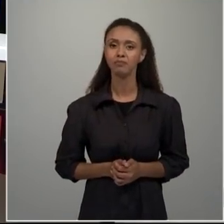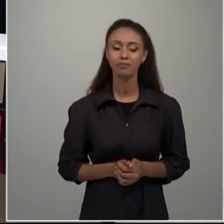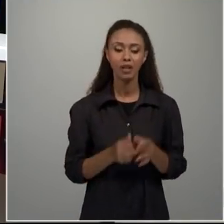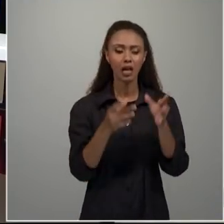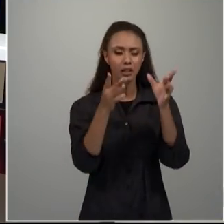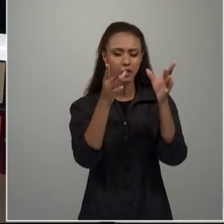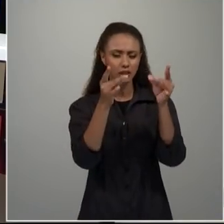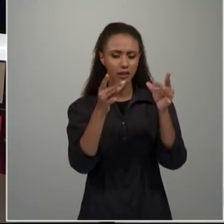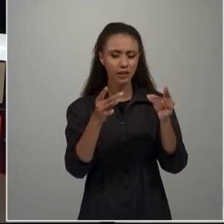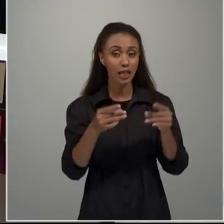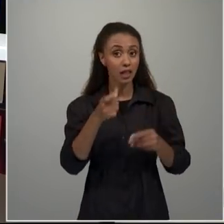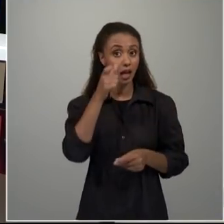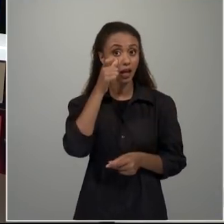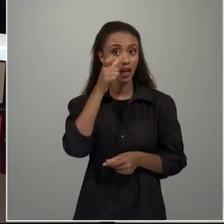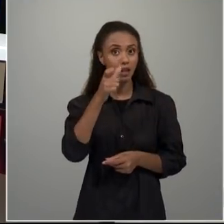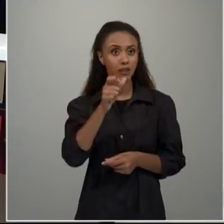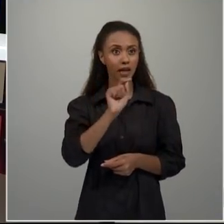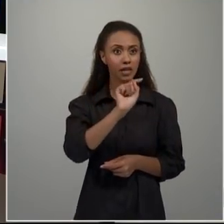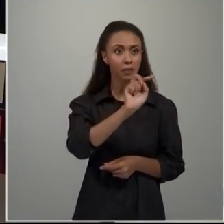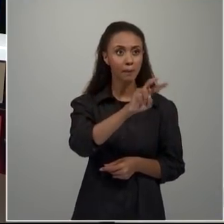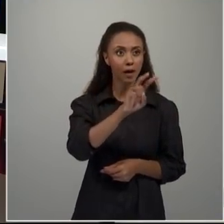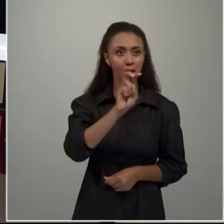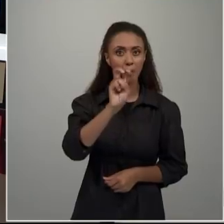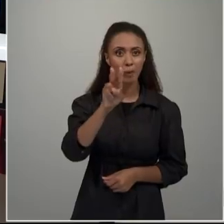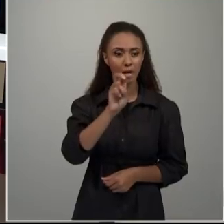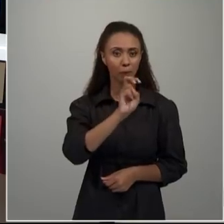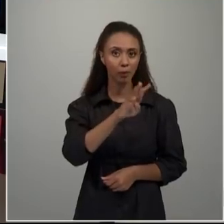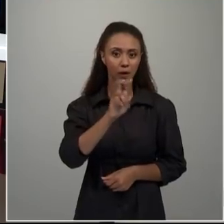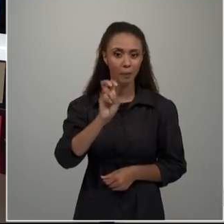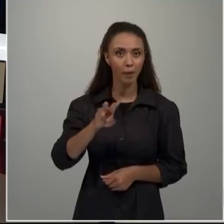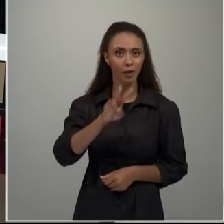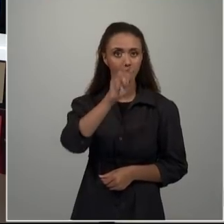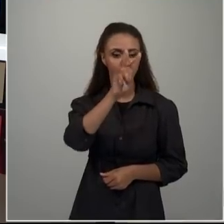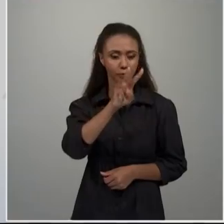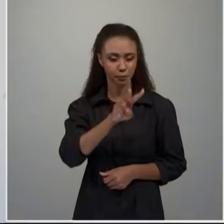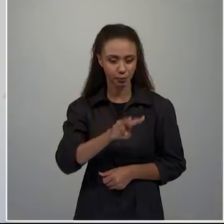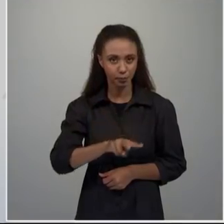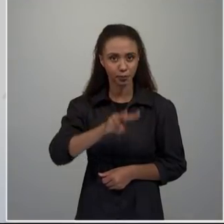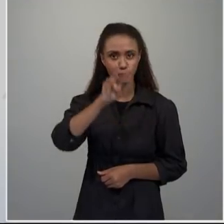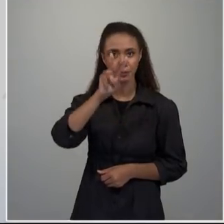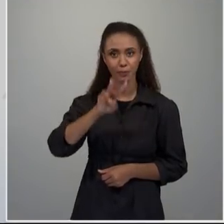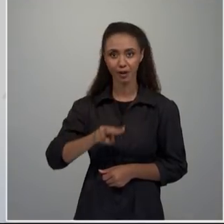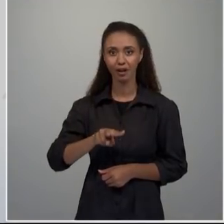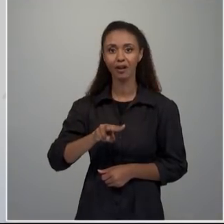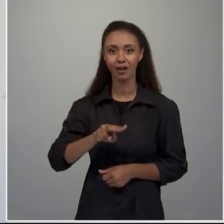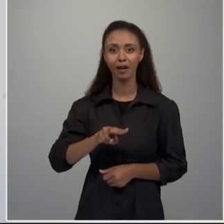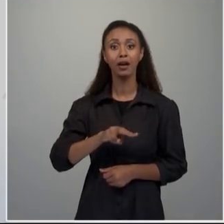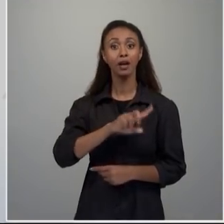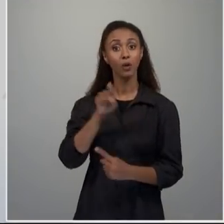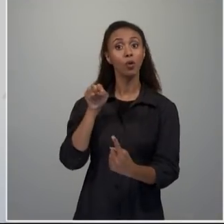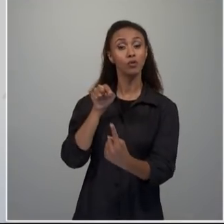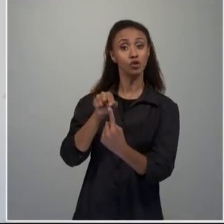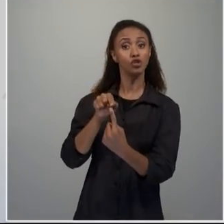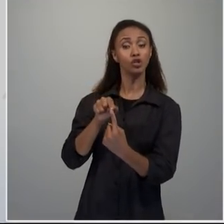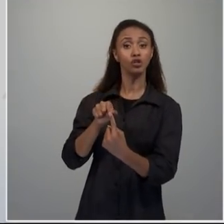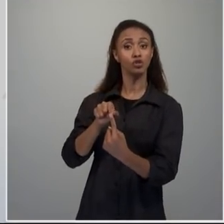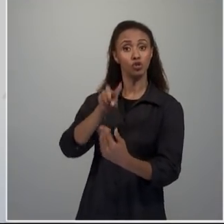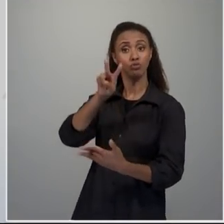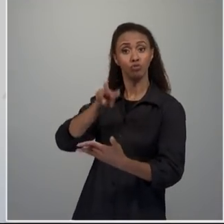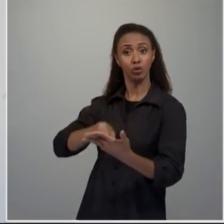detalhes que te interessam desta notícia tá então você vai estabelecer os objetivos de leitura vai